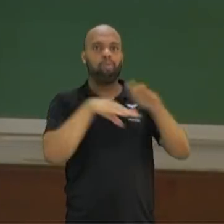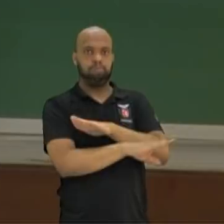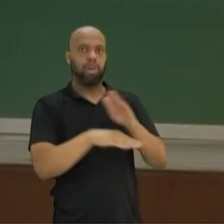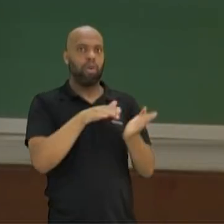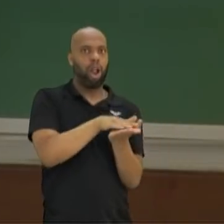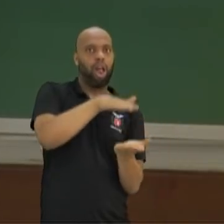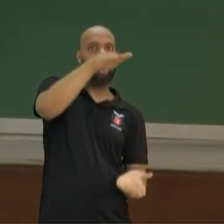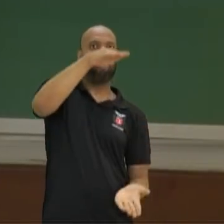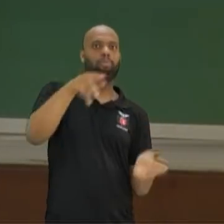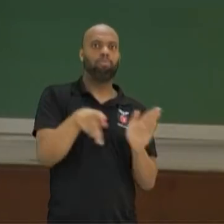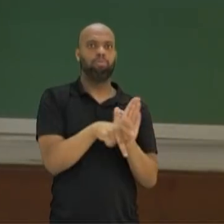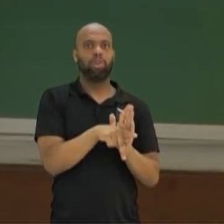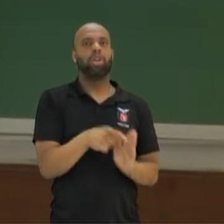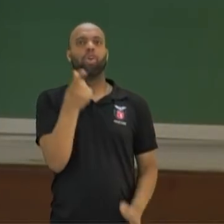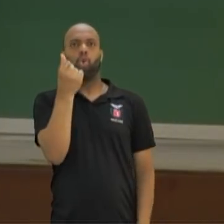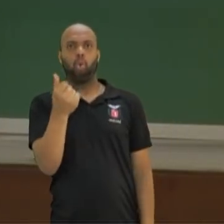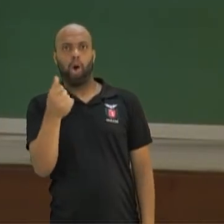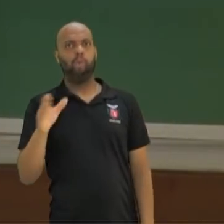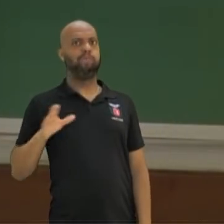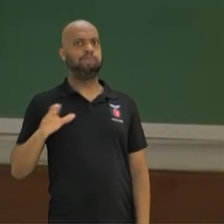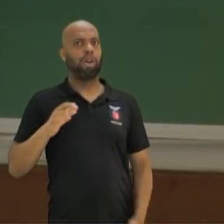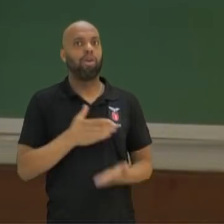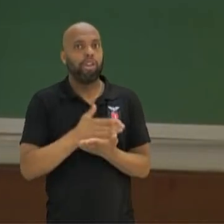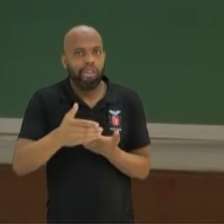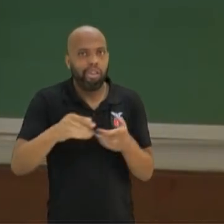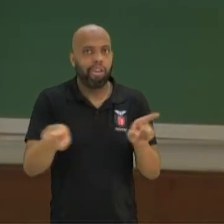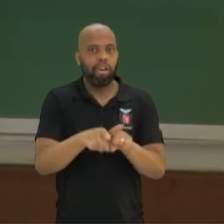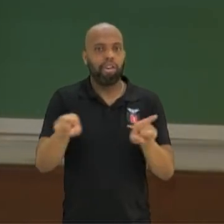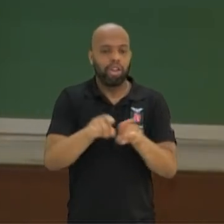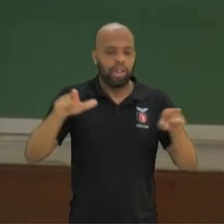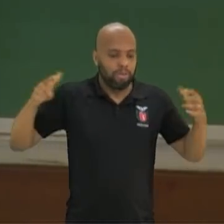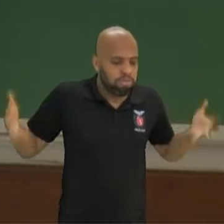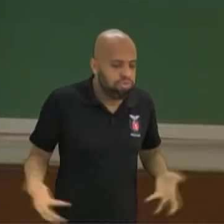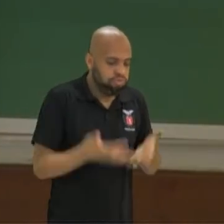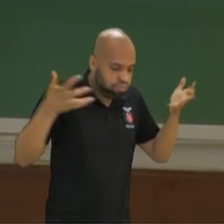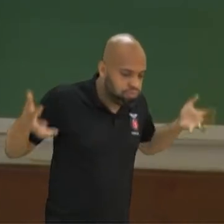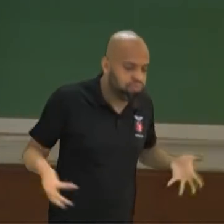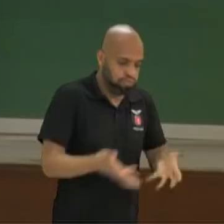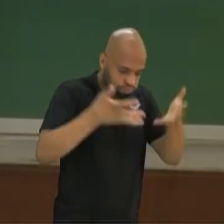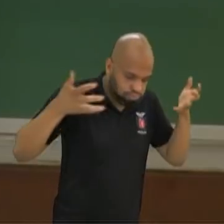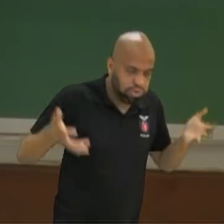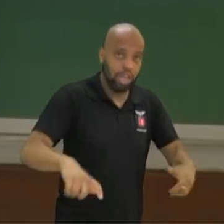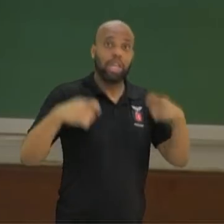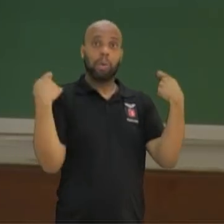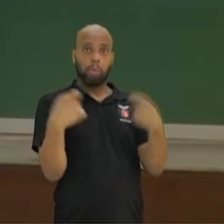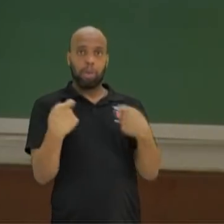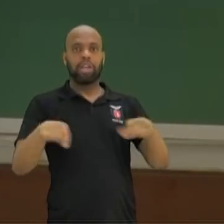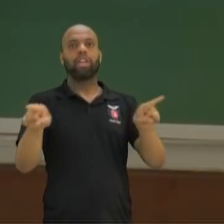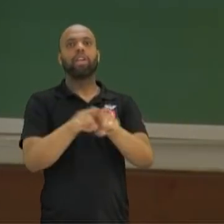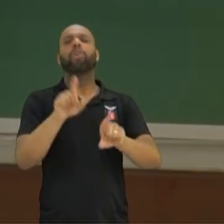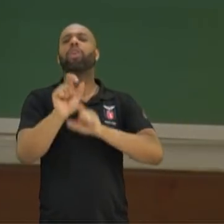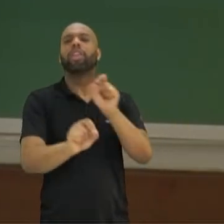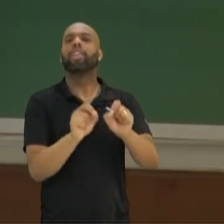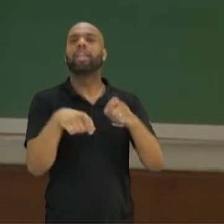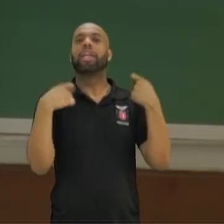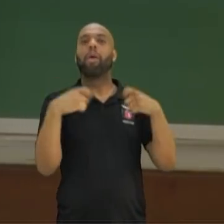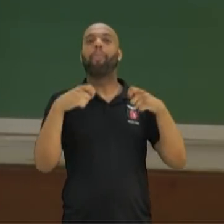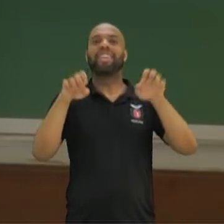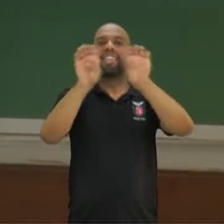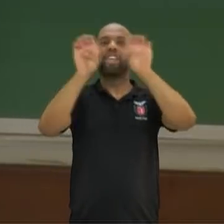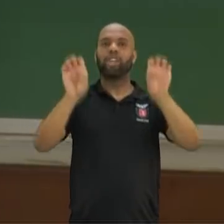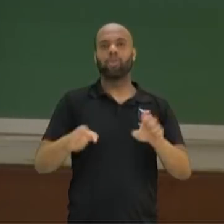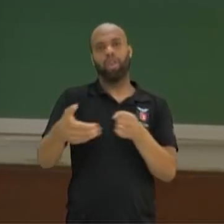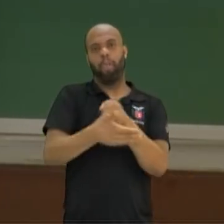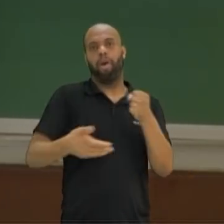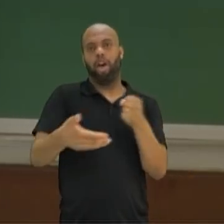de capital, que vai, logicamente, impulsionar uma crescente, uma nascente necessidade de infraestrutura